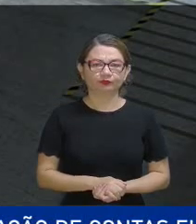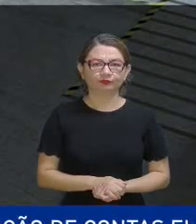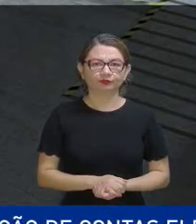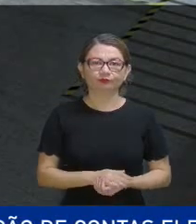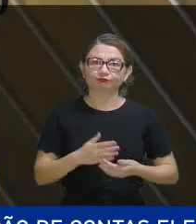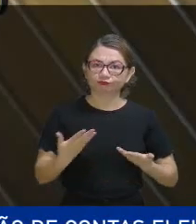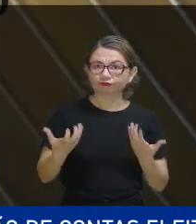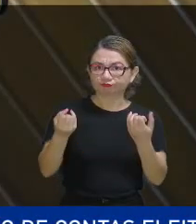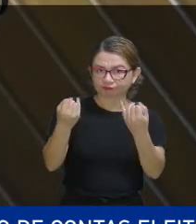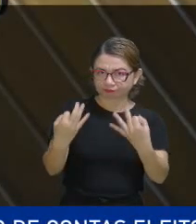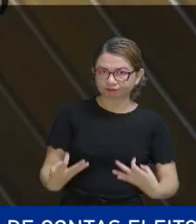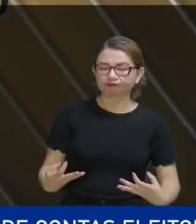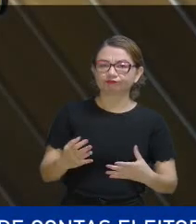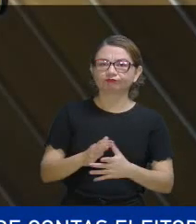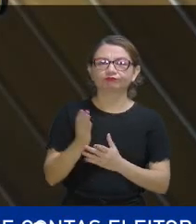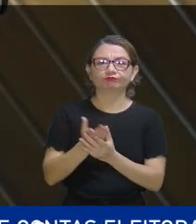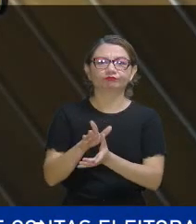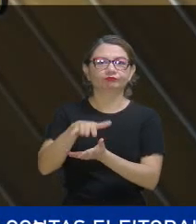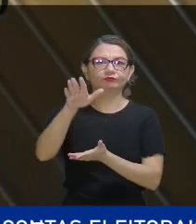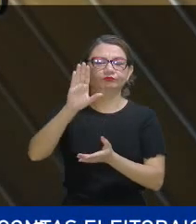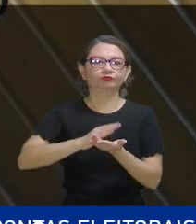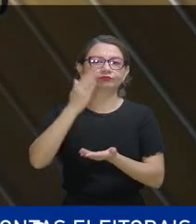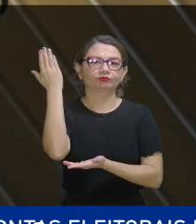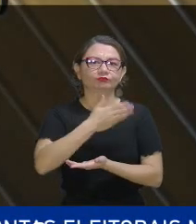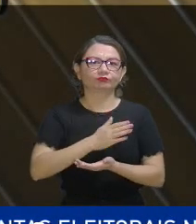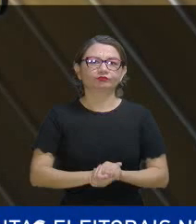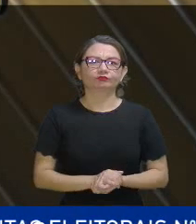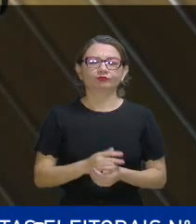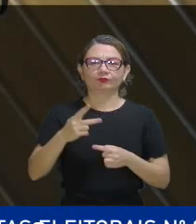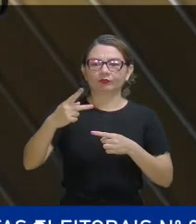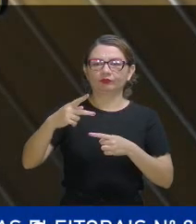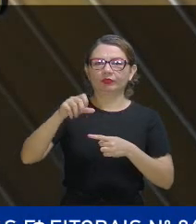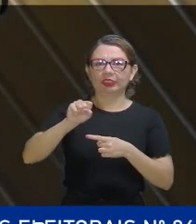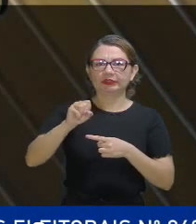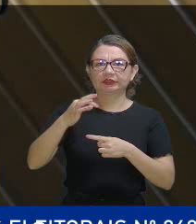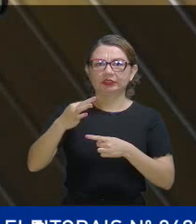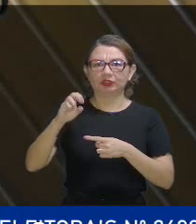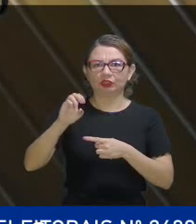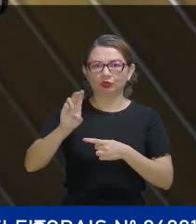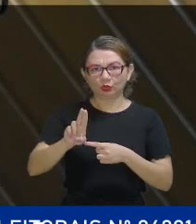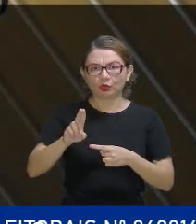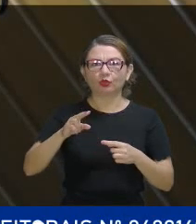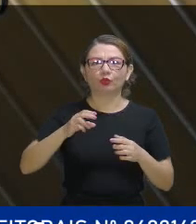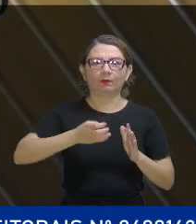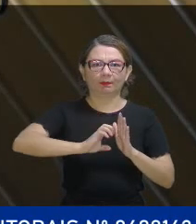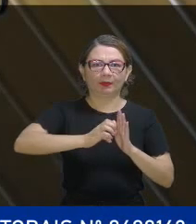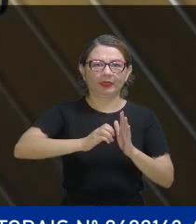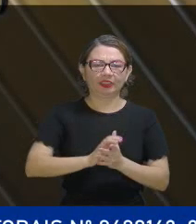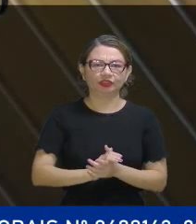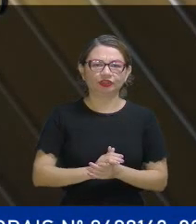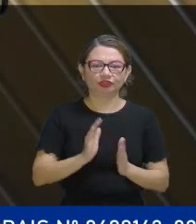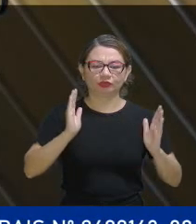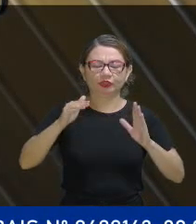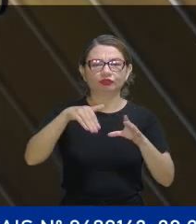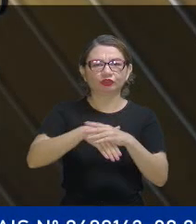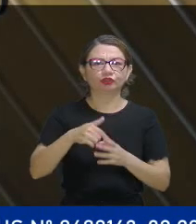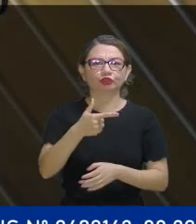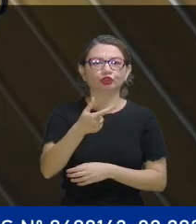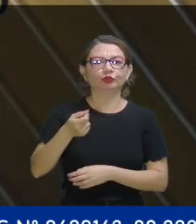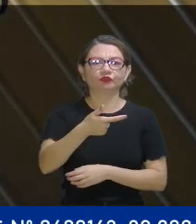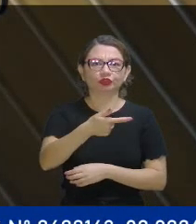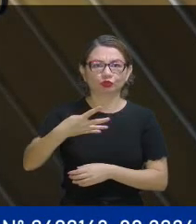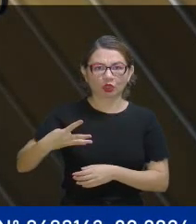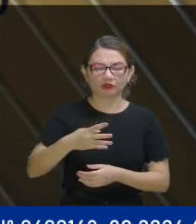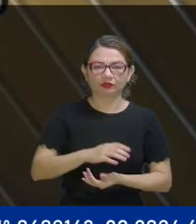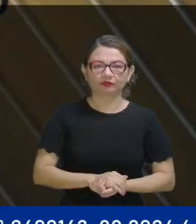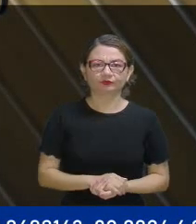Conforme narrado, dos autos de prestação de contas eleitorais do Diretório Estadual PSTU relativa às eleições de